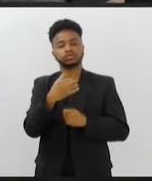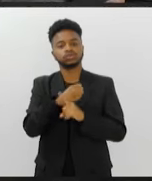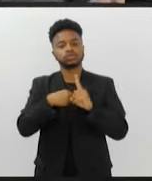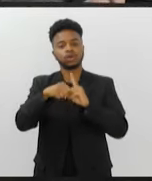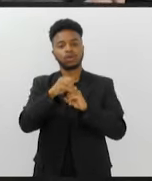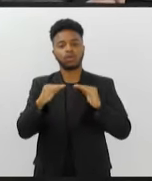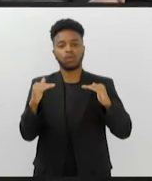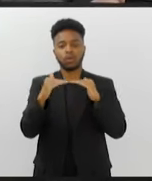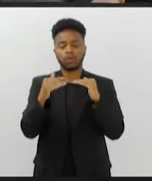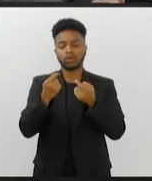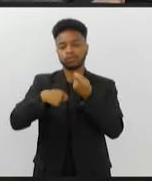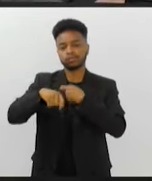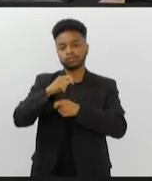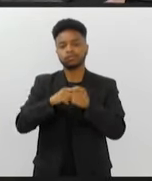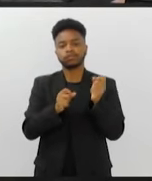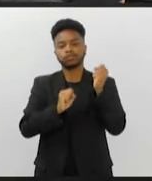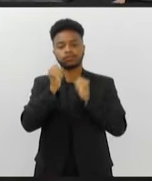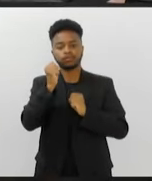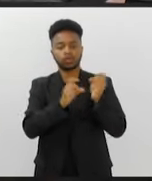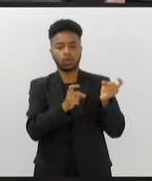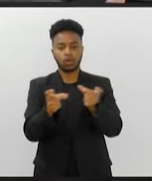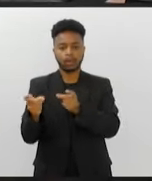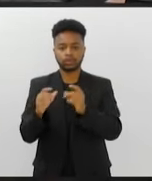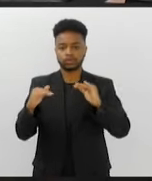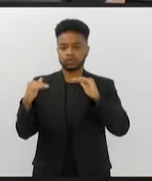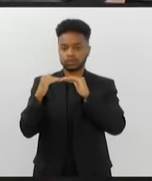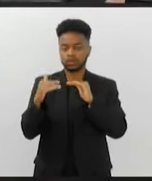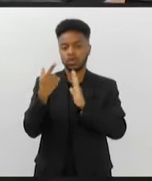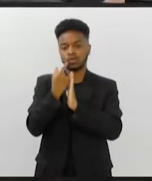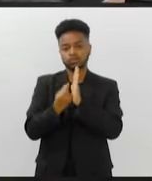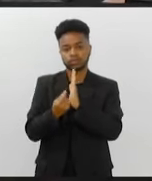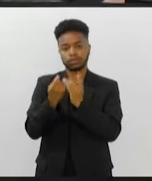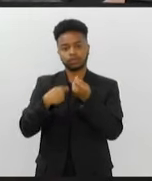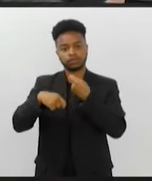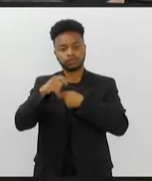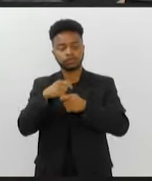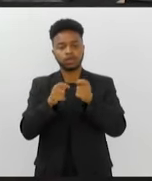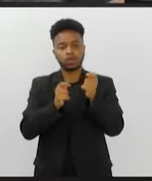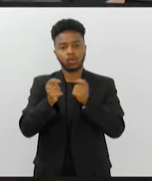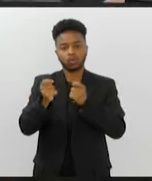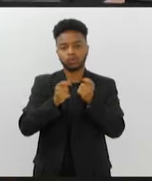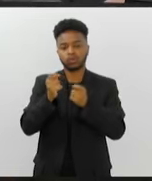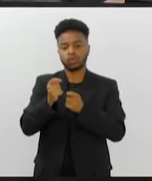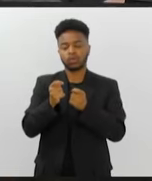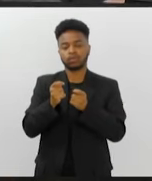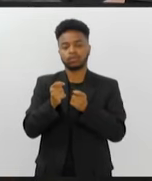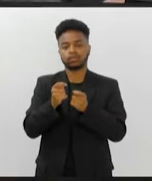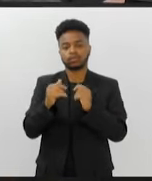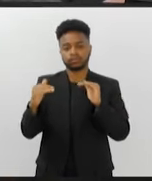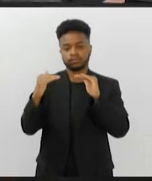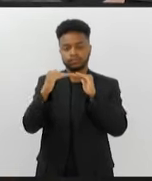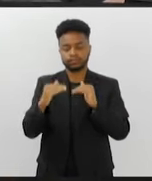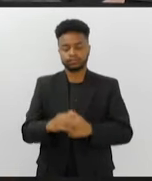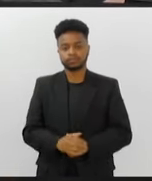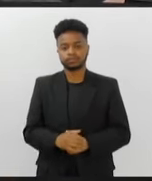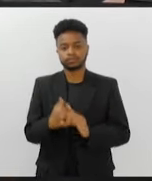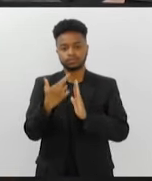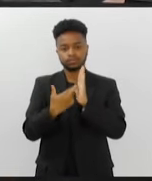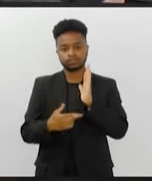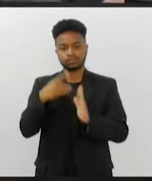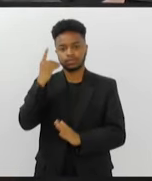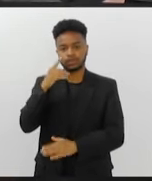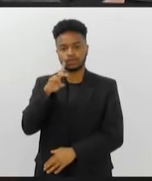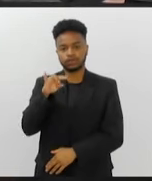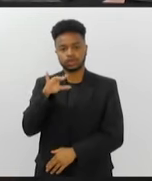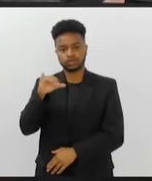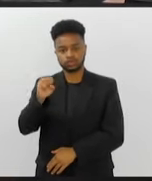favorável, Economia, Indústria e Comércio favorável, de Orçamento, Finanças, Fiscalização Financeira e Controle favorável. Relatores, deputados